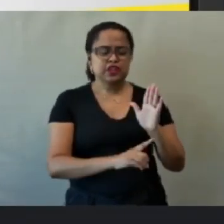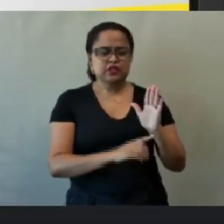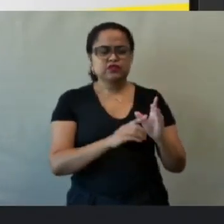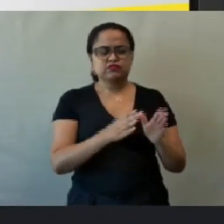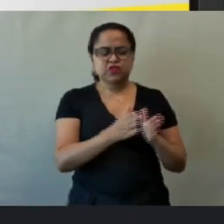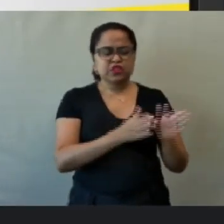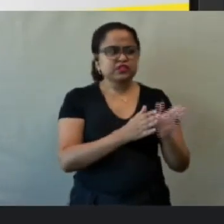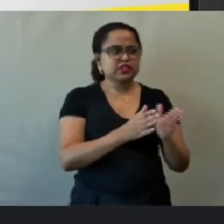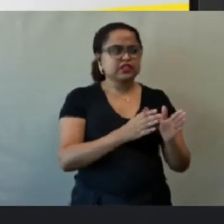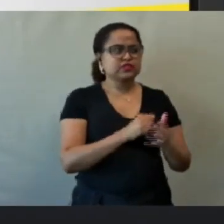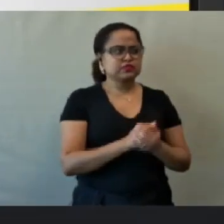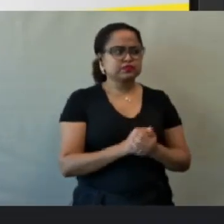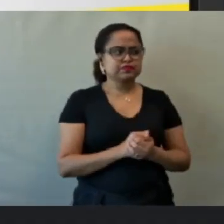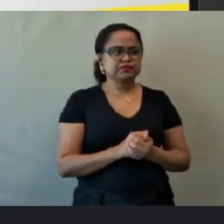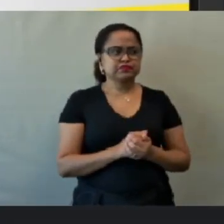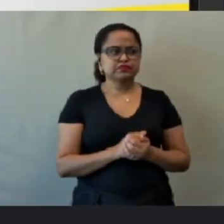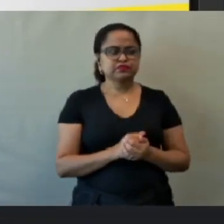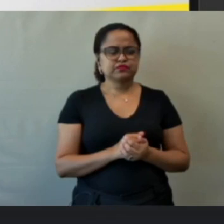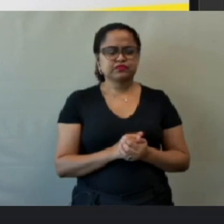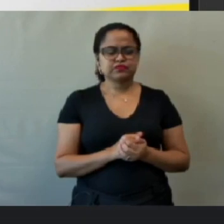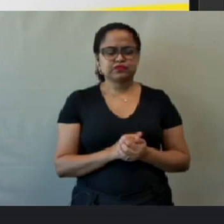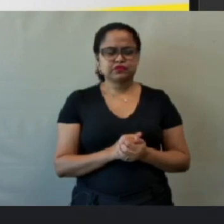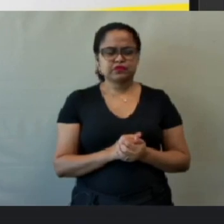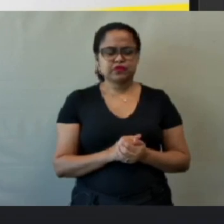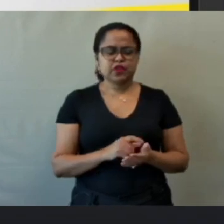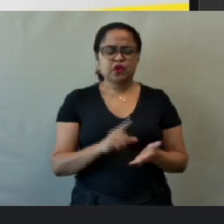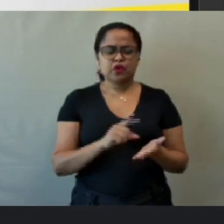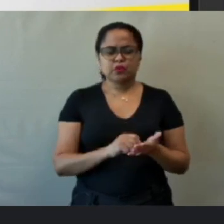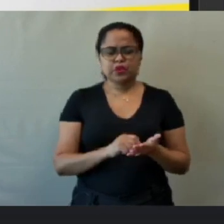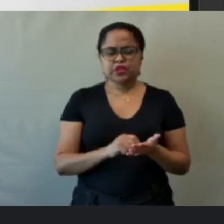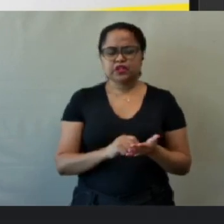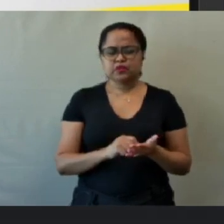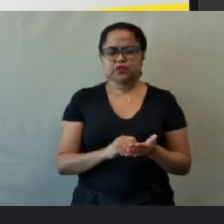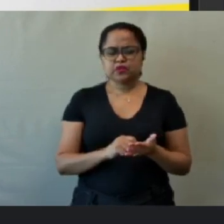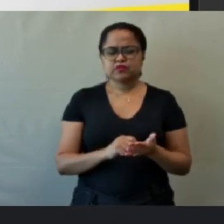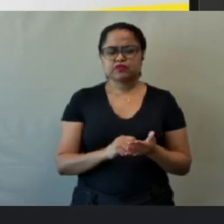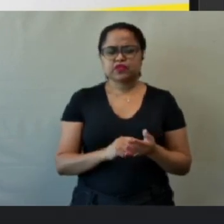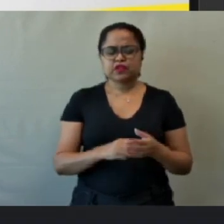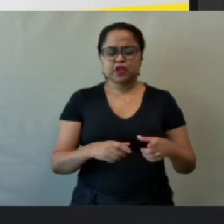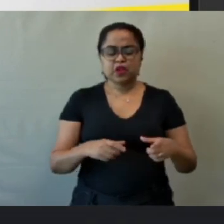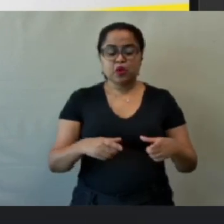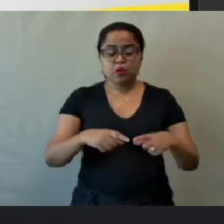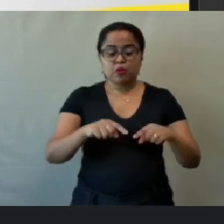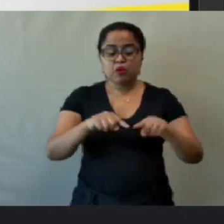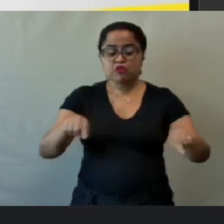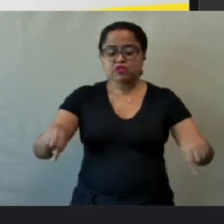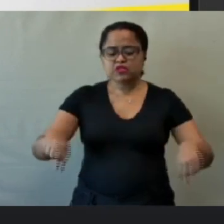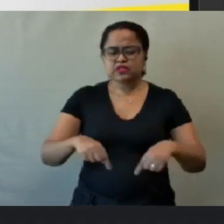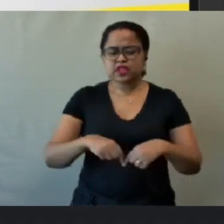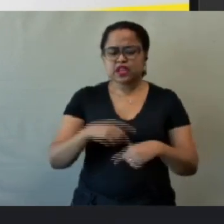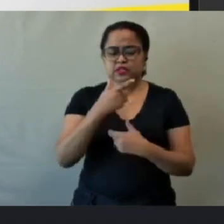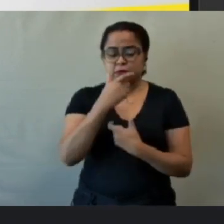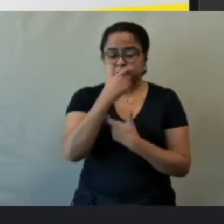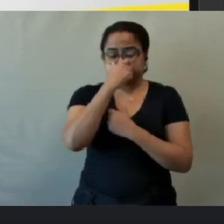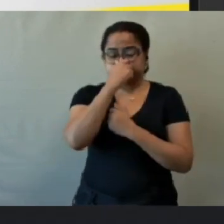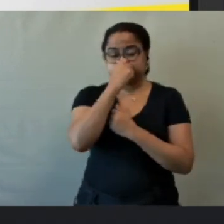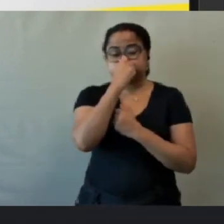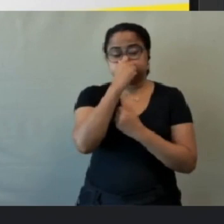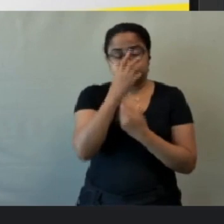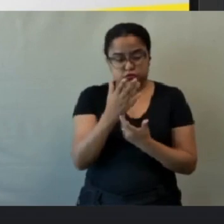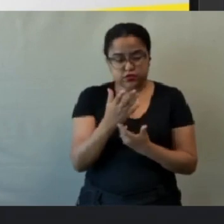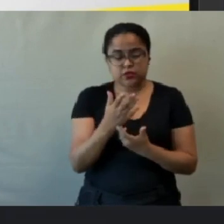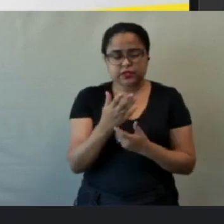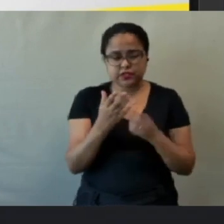é necessário colocar um mínimo para evitarmos salas superlotadas, e isso, consequentemente, influi na qualidade